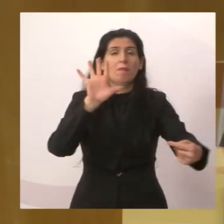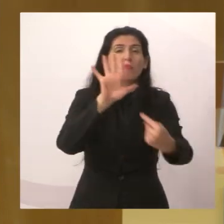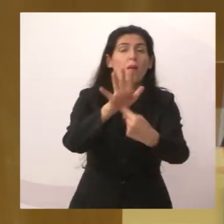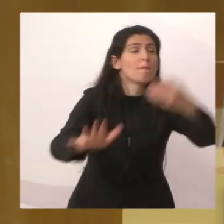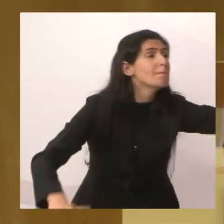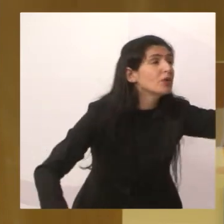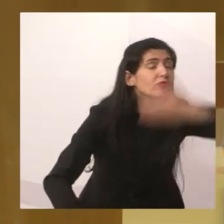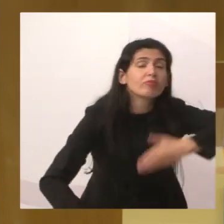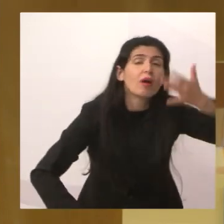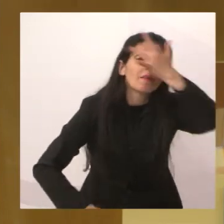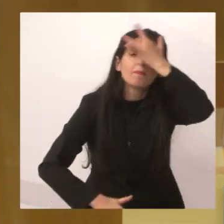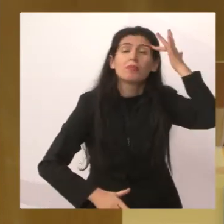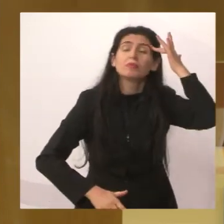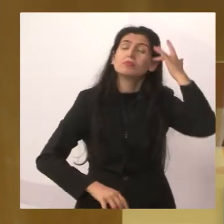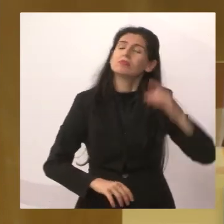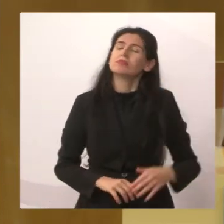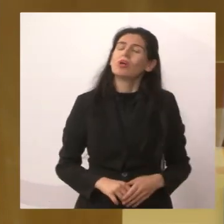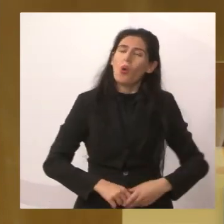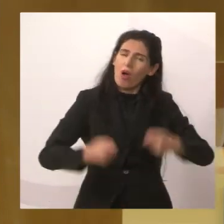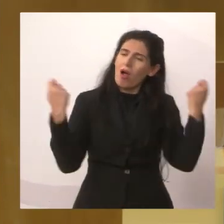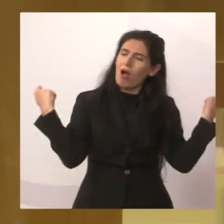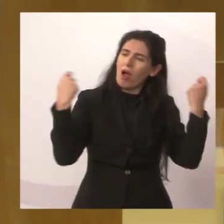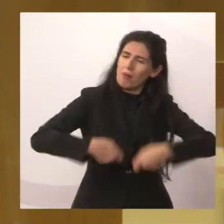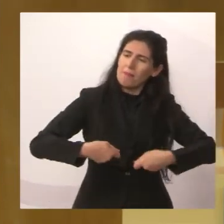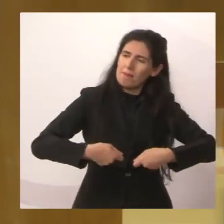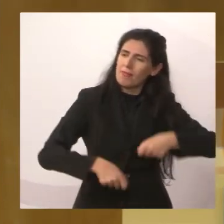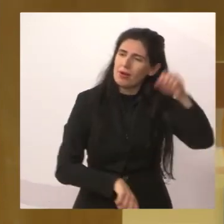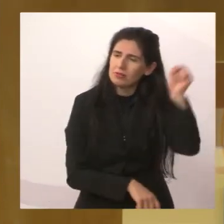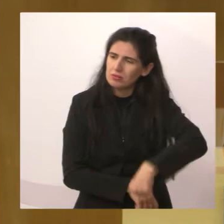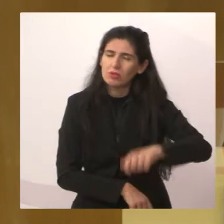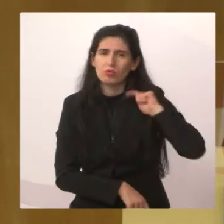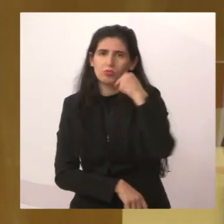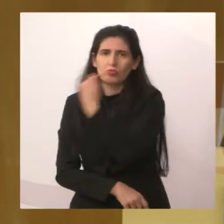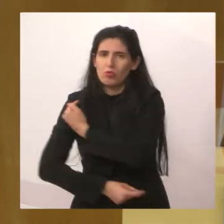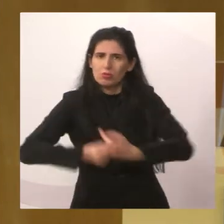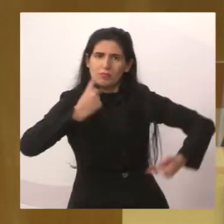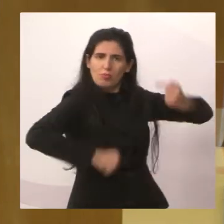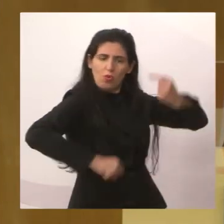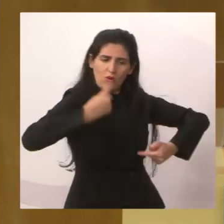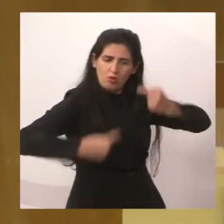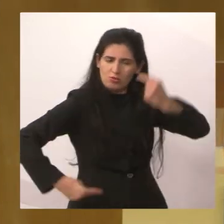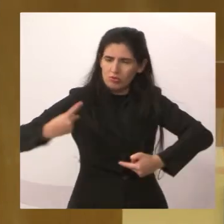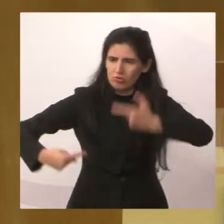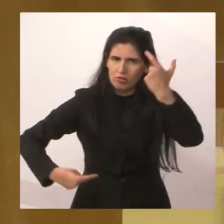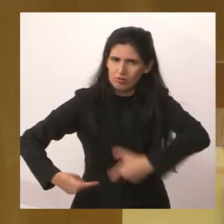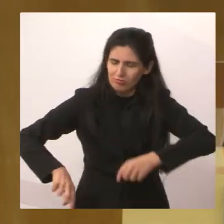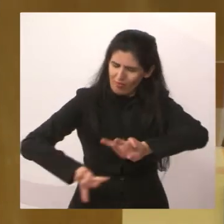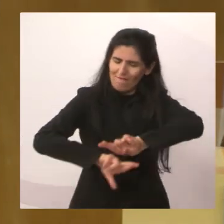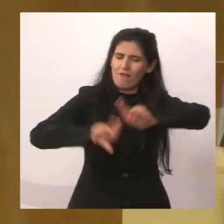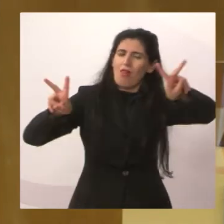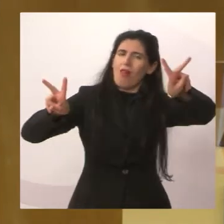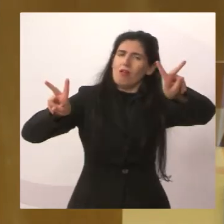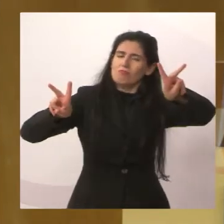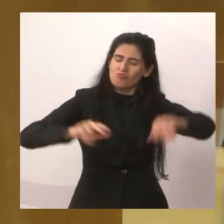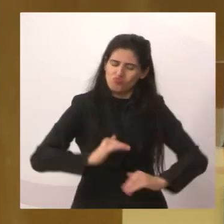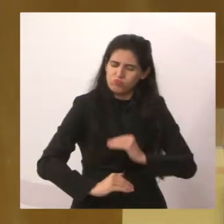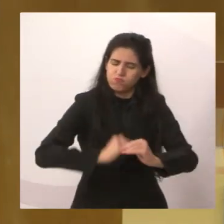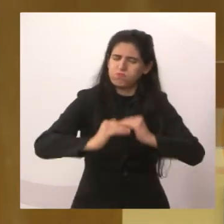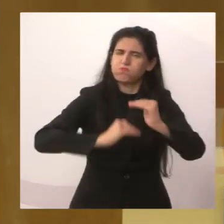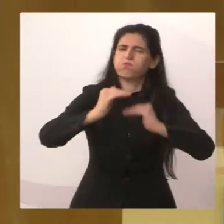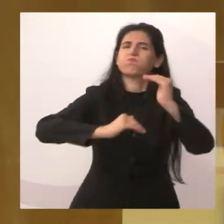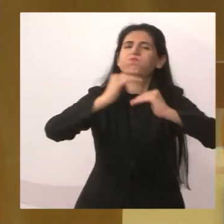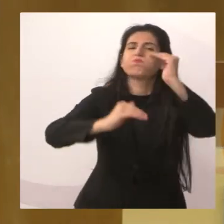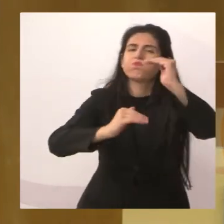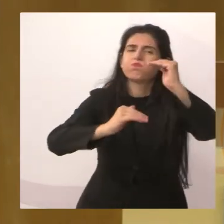população que é sim capaz de nós políticos fazer uma política diferente. Eu acho que é nesse sentido, né,